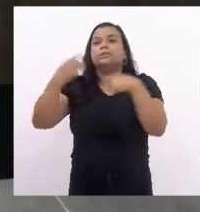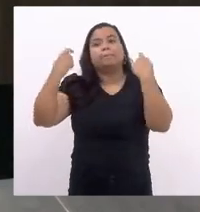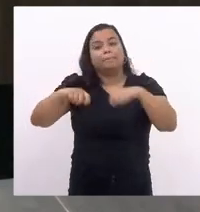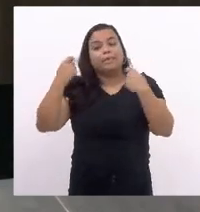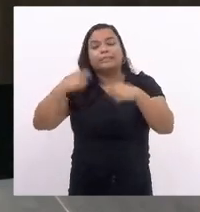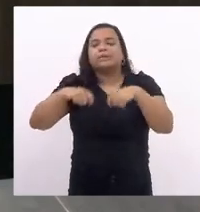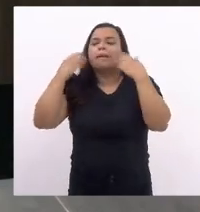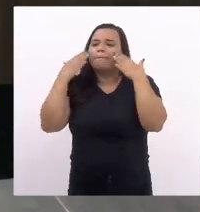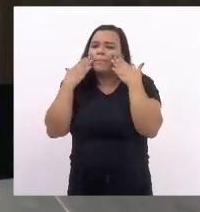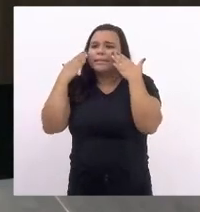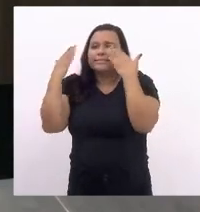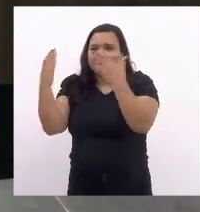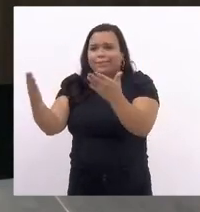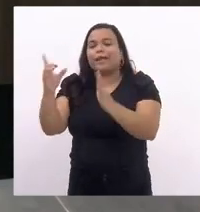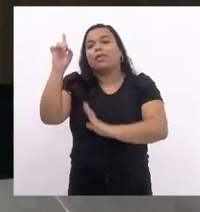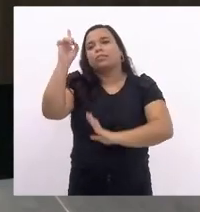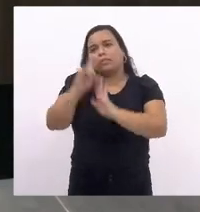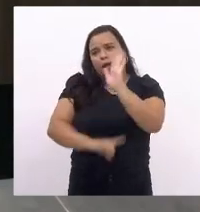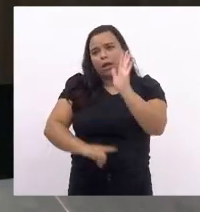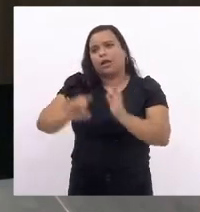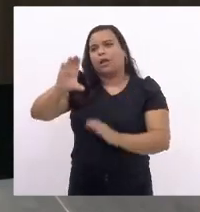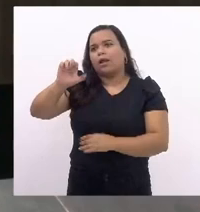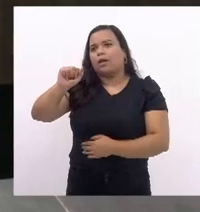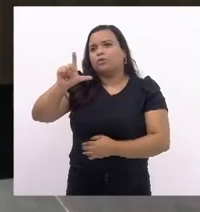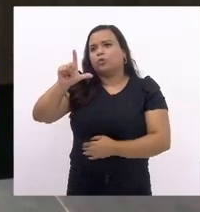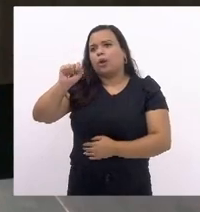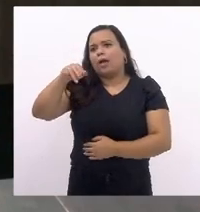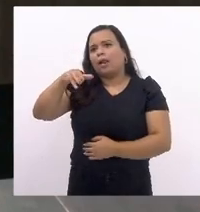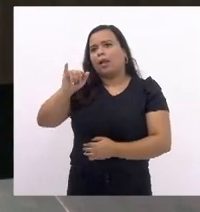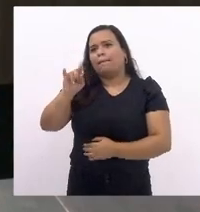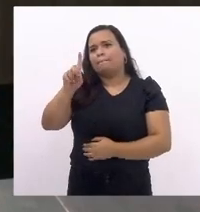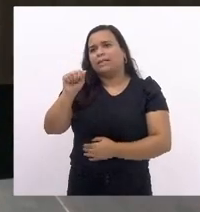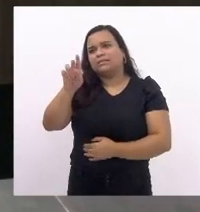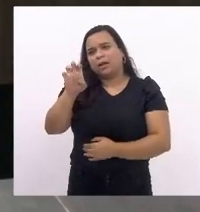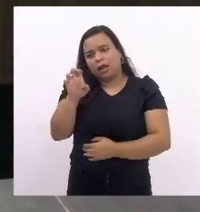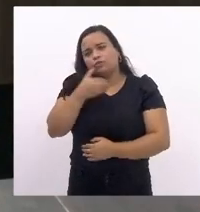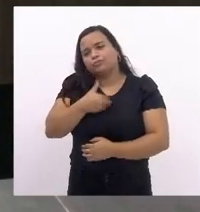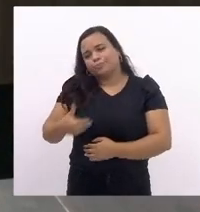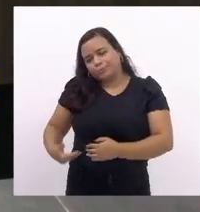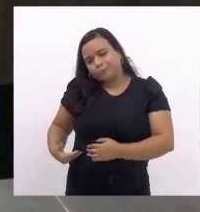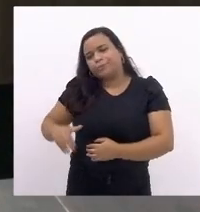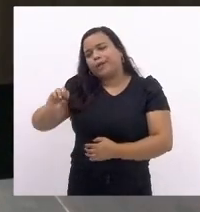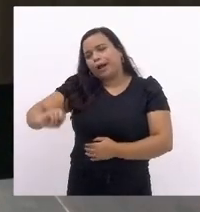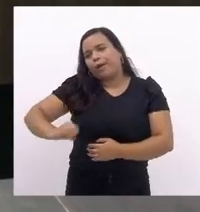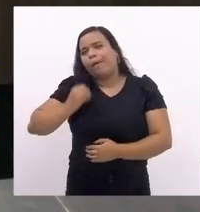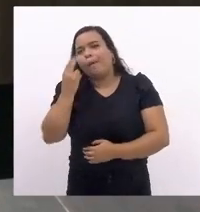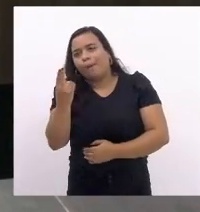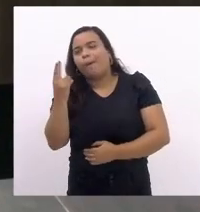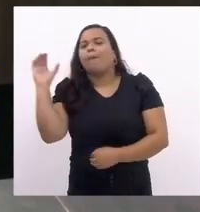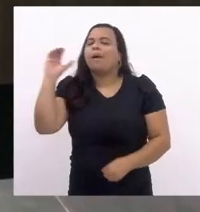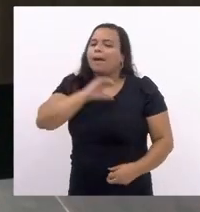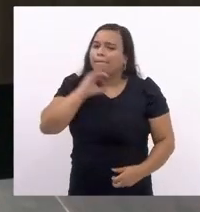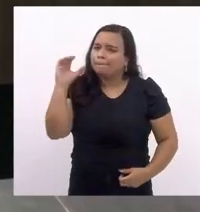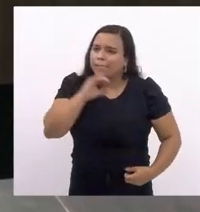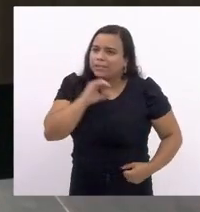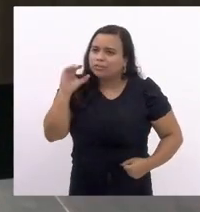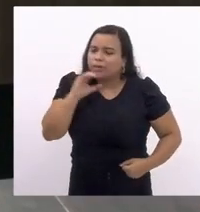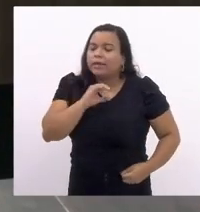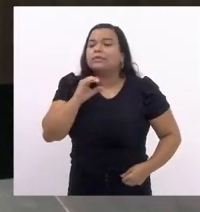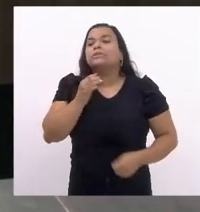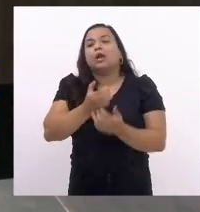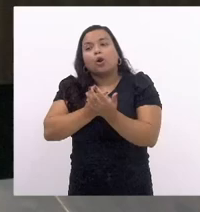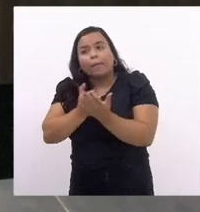apresentar o decreto de calamidade pública ou de emergência a se